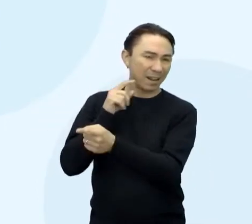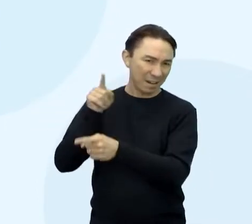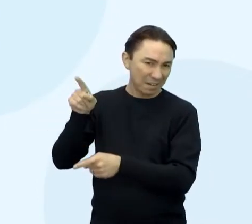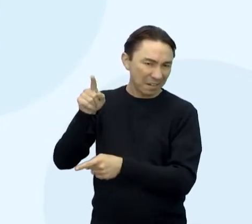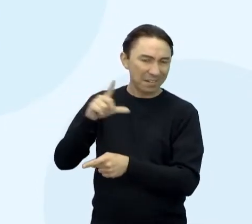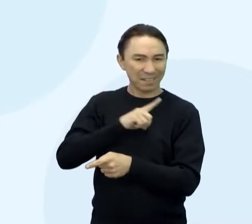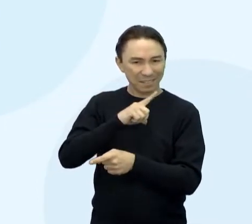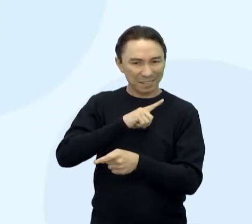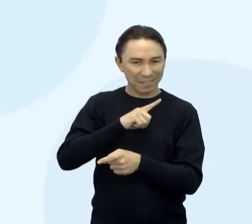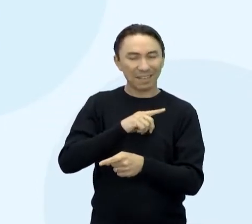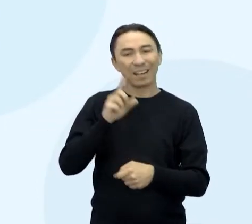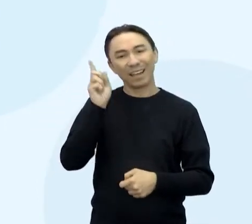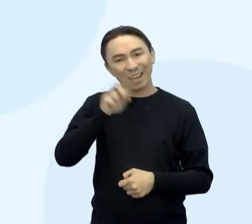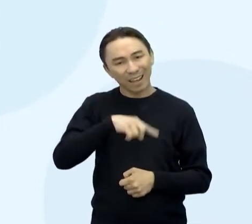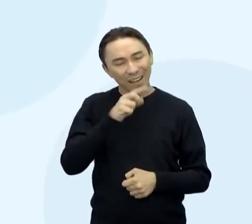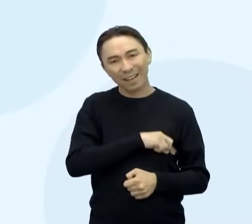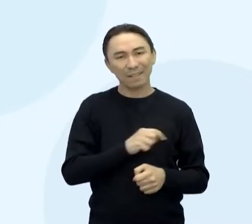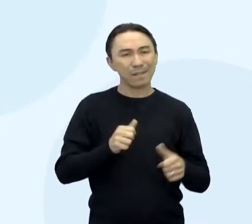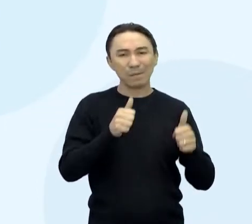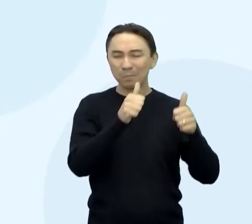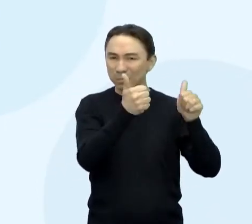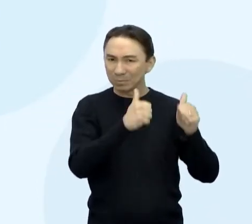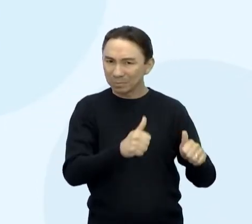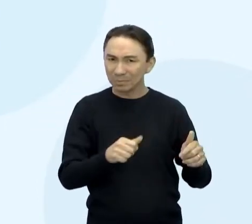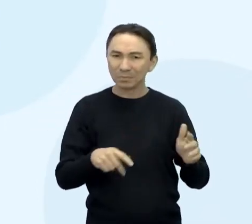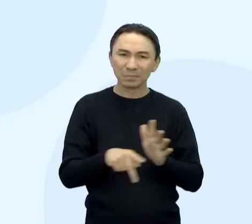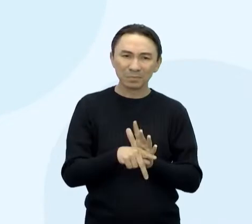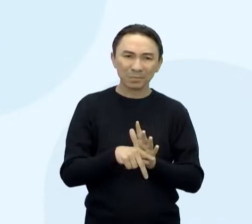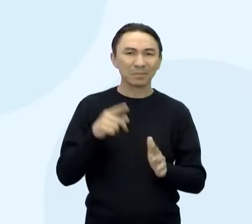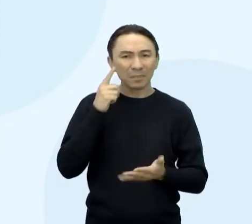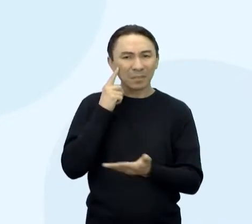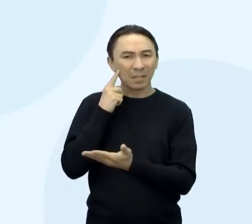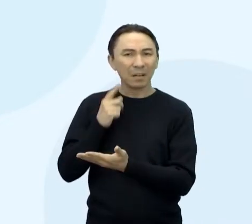chama Monumento das Bandeiras. Você vê que ali tem um movimento,